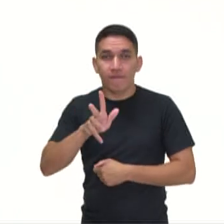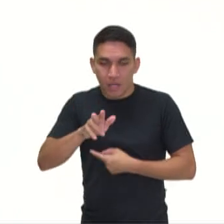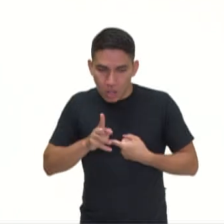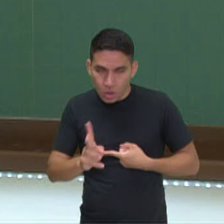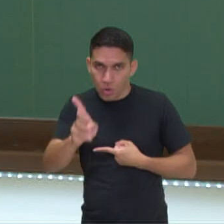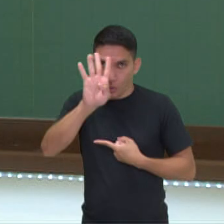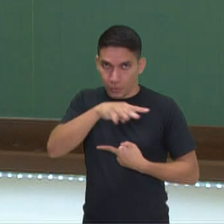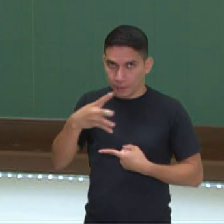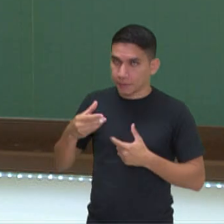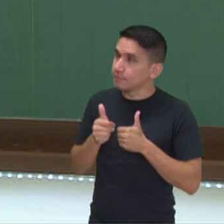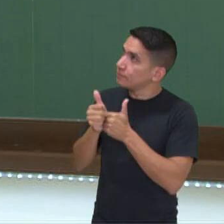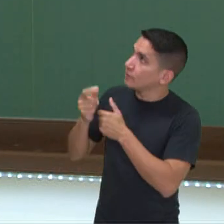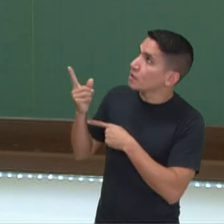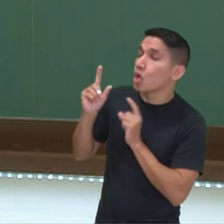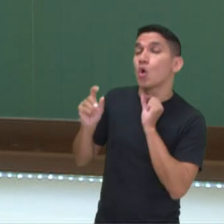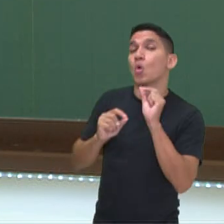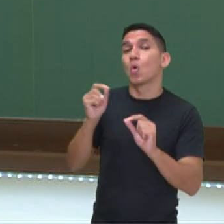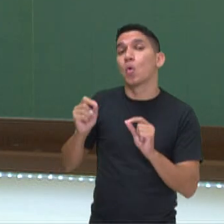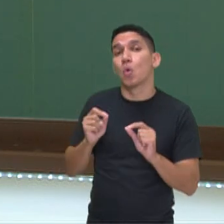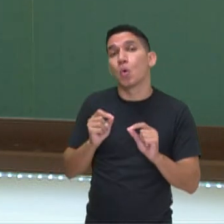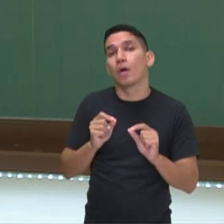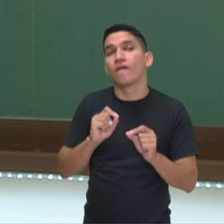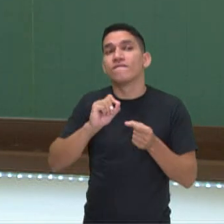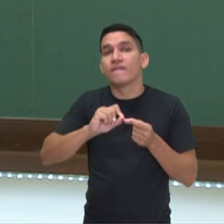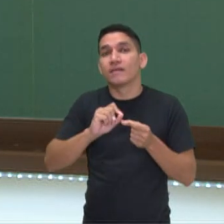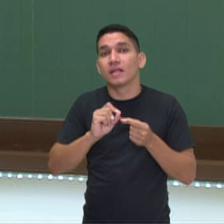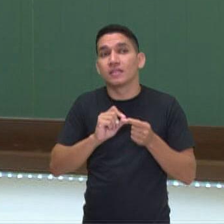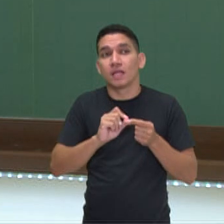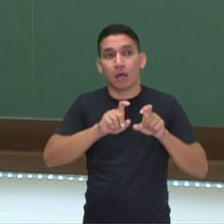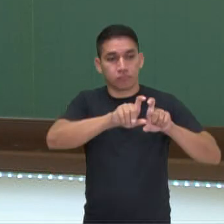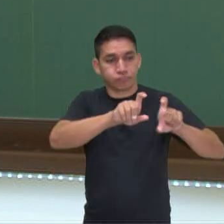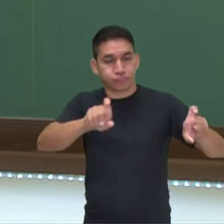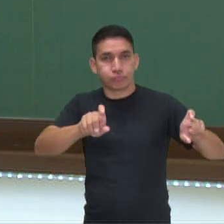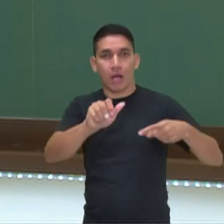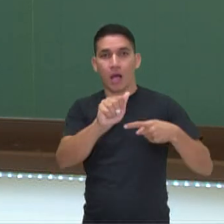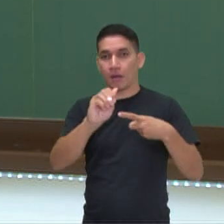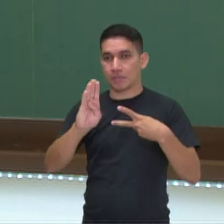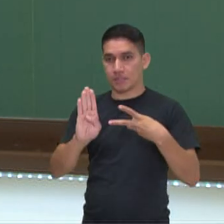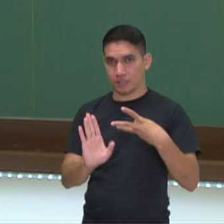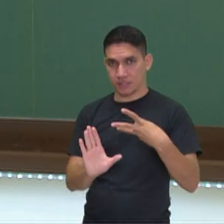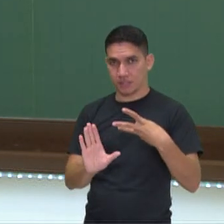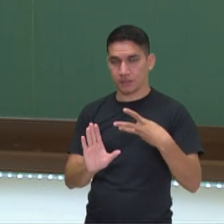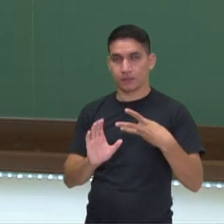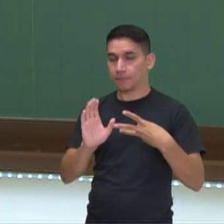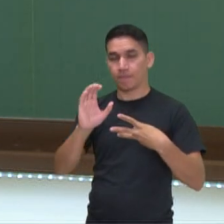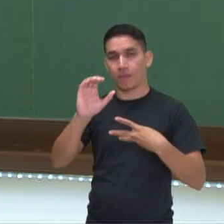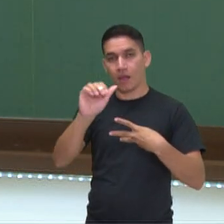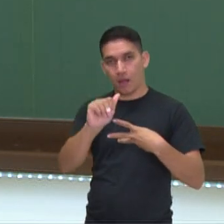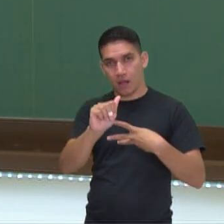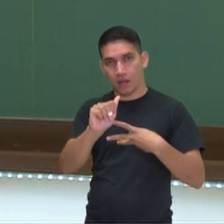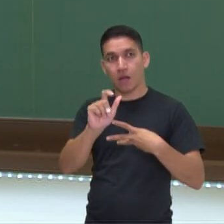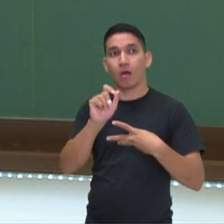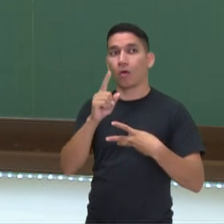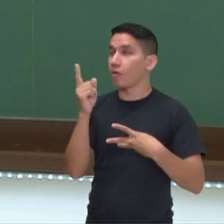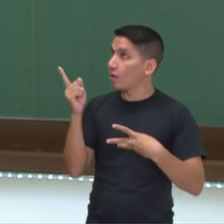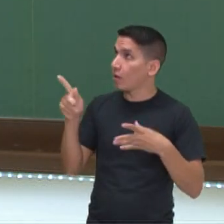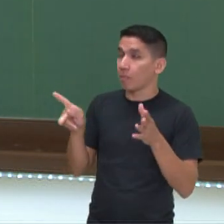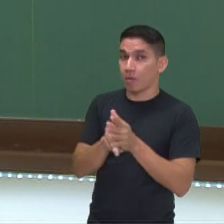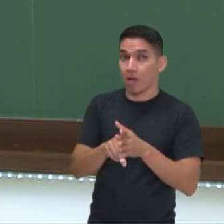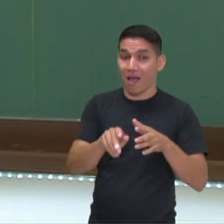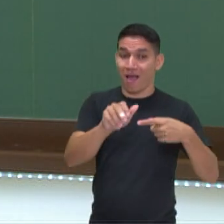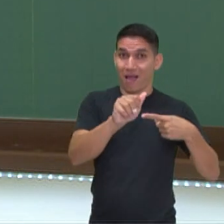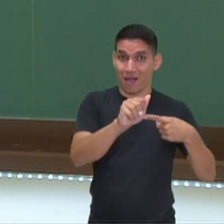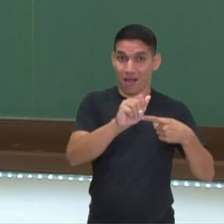esse quadro, calcular as seguintes operações. Então, letra A, vocês vão calcular o valor